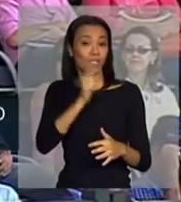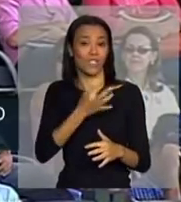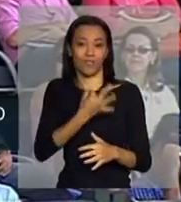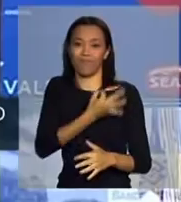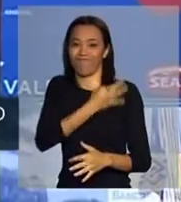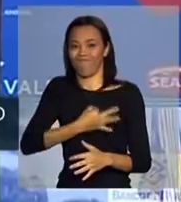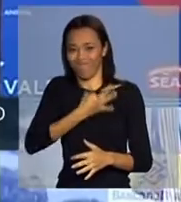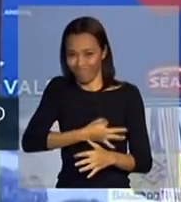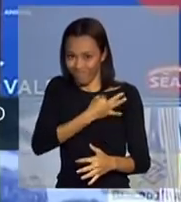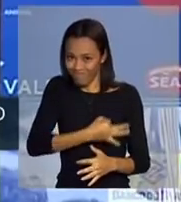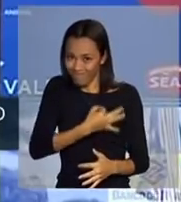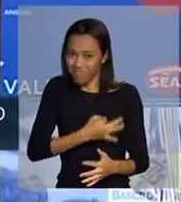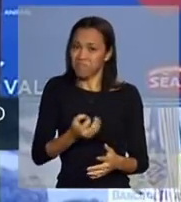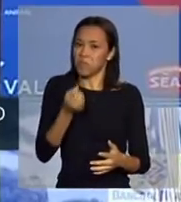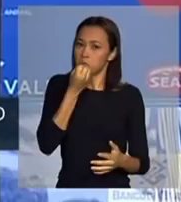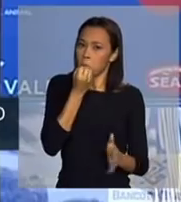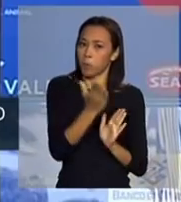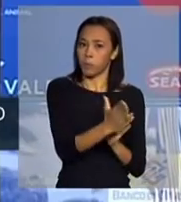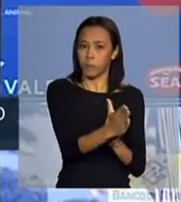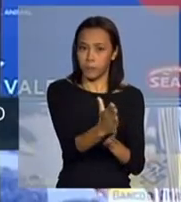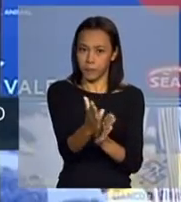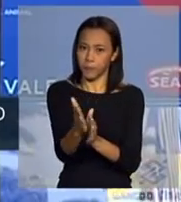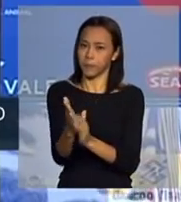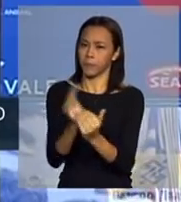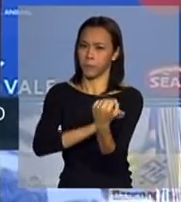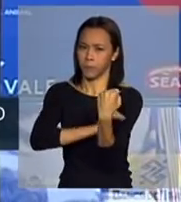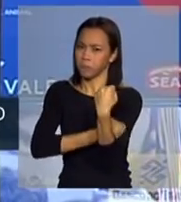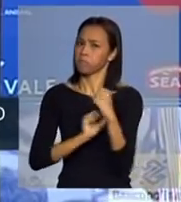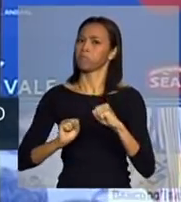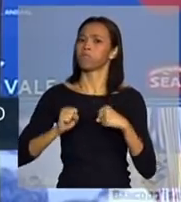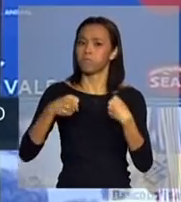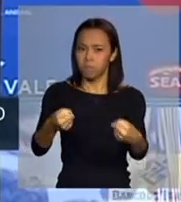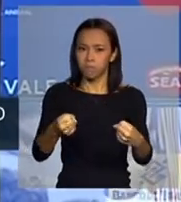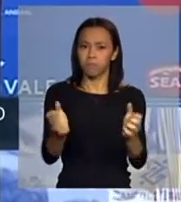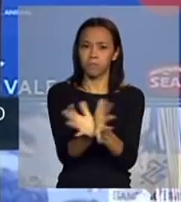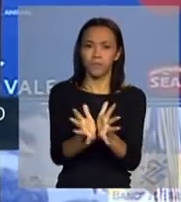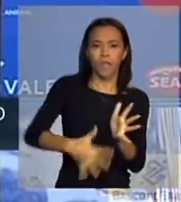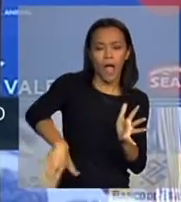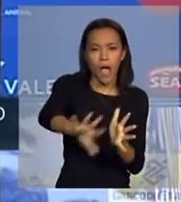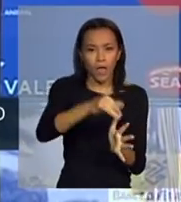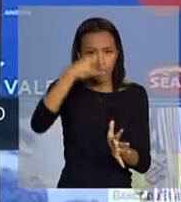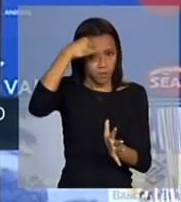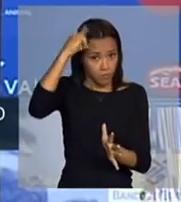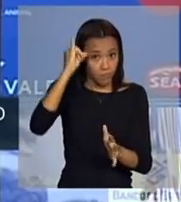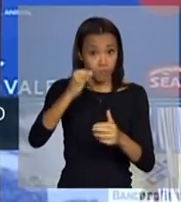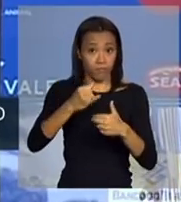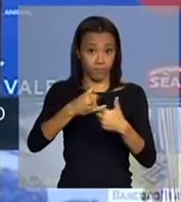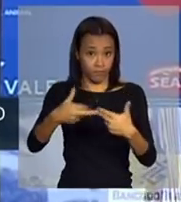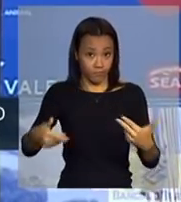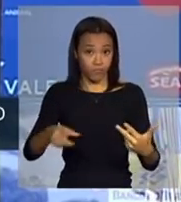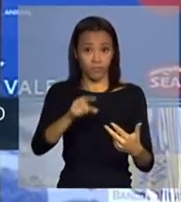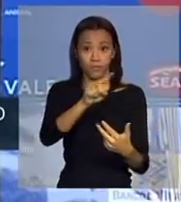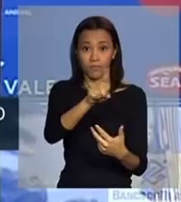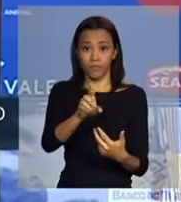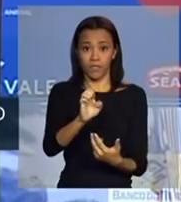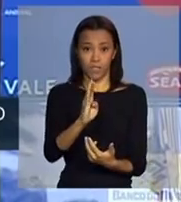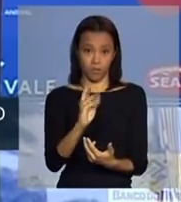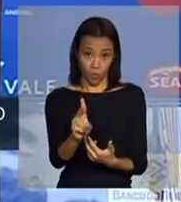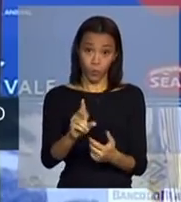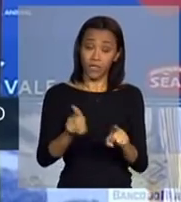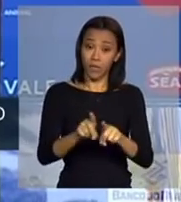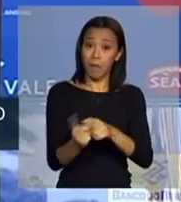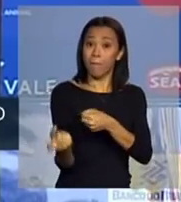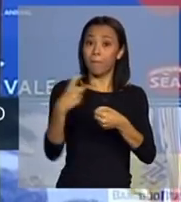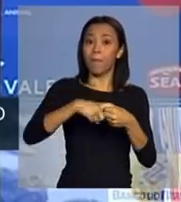ABCZ, verdadeiros baluartes da pecuária zebuína. Agradecemos aos nossos patrocinadores, Banco